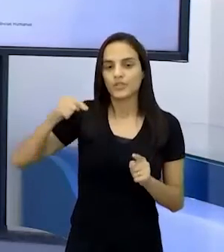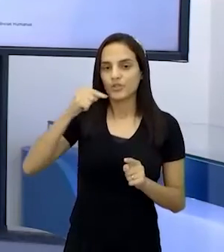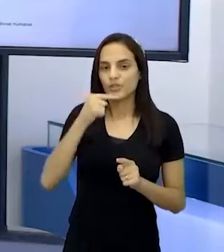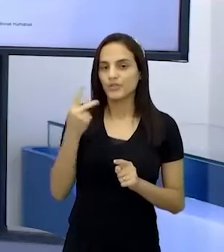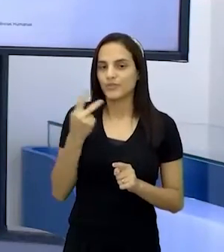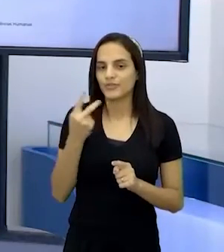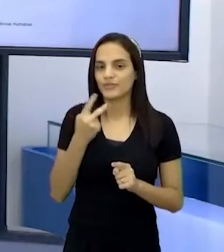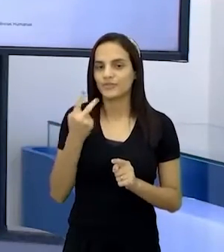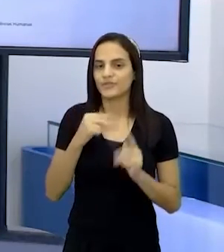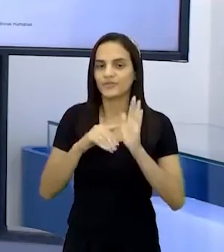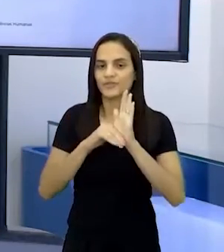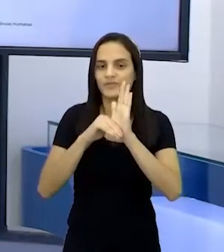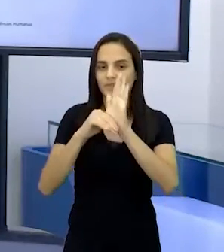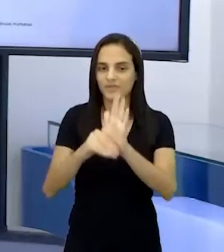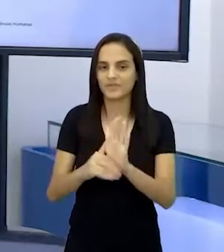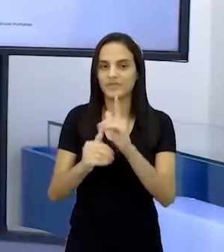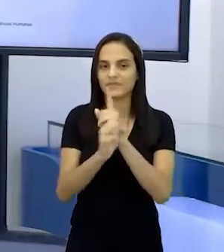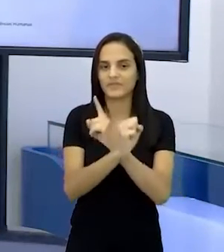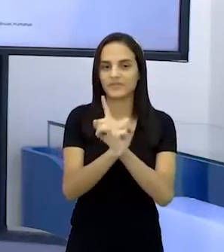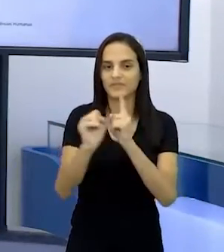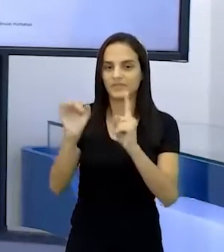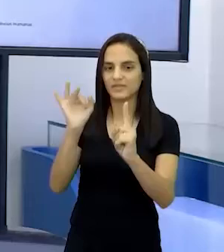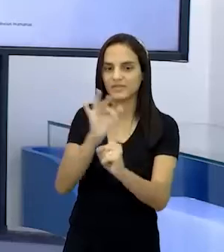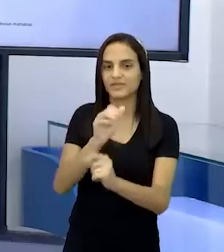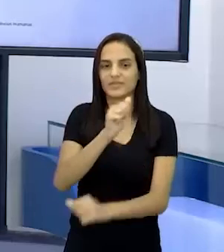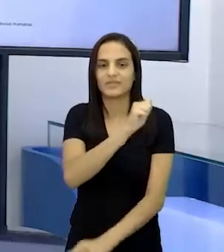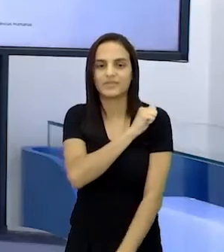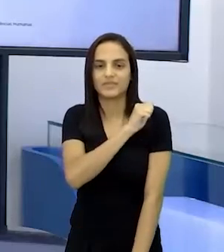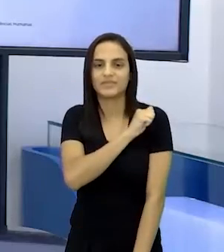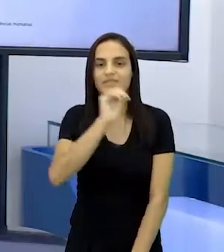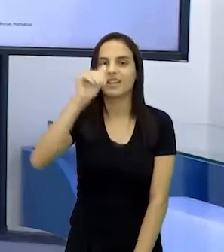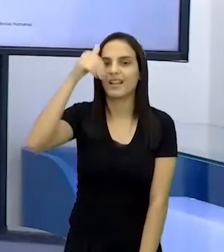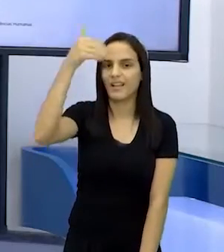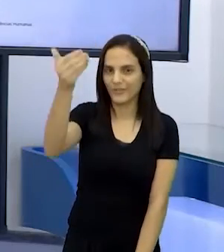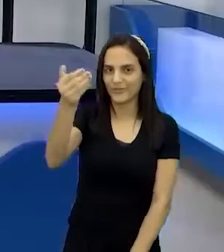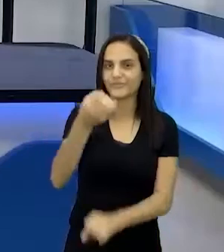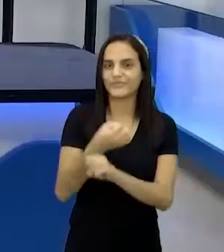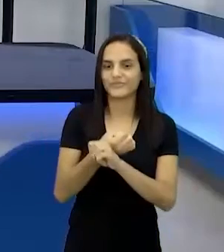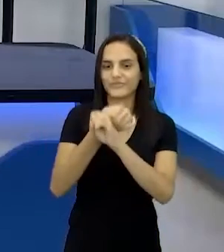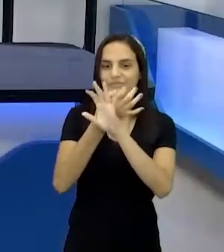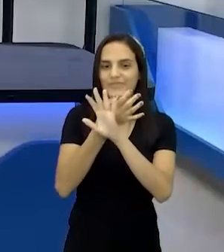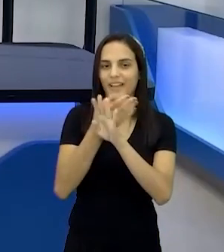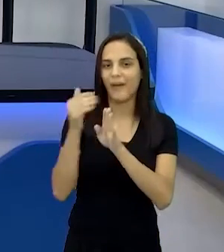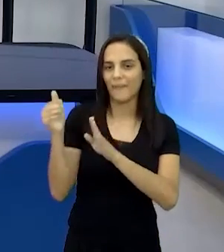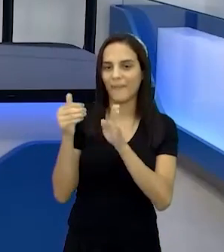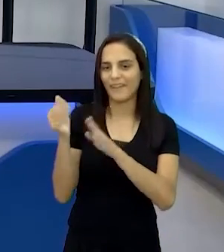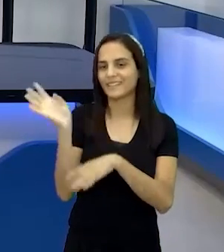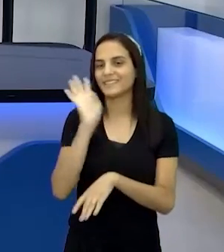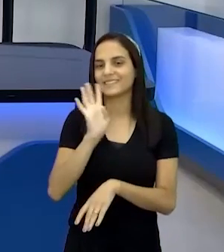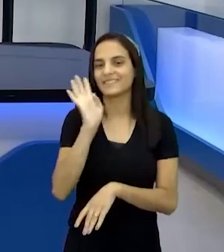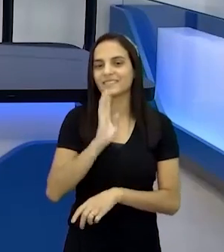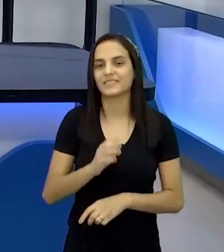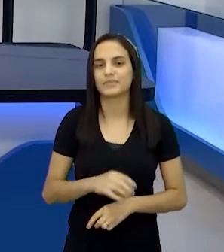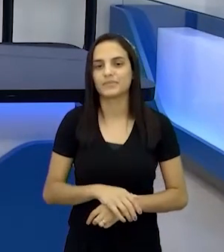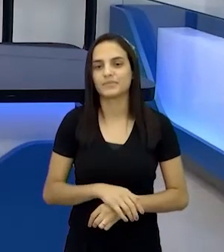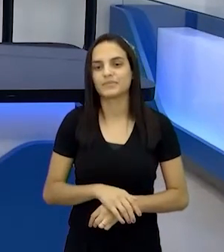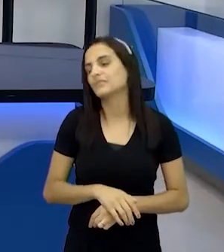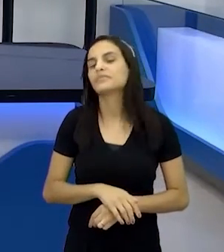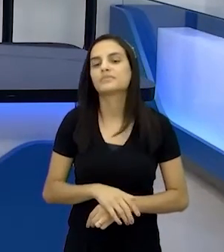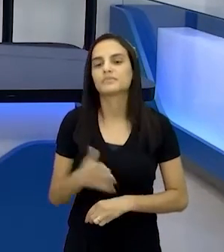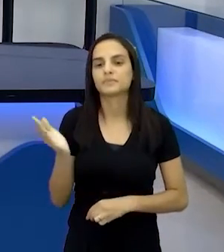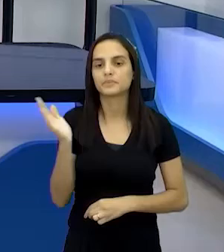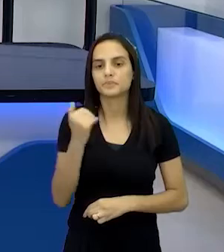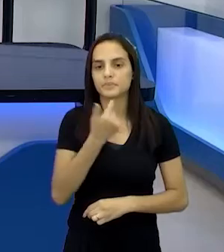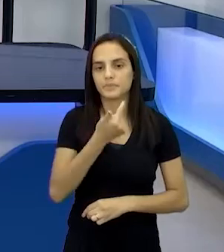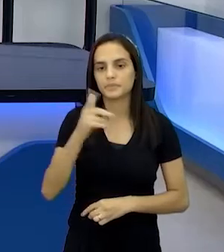com a contribuição e o protagonismo do estudante lá do outro lado. Certo, é a parte mais legal, né? É bacana, né? Vamos para a